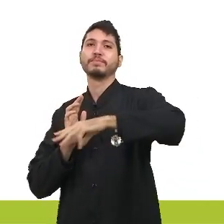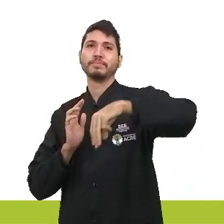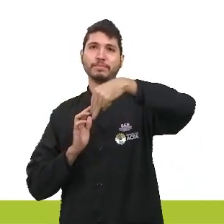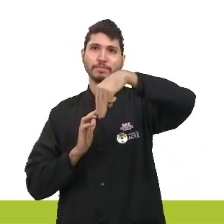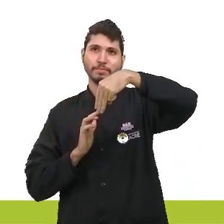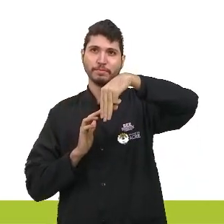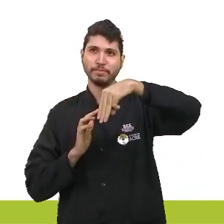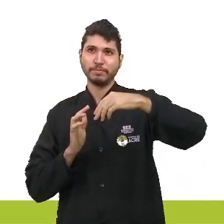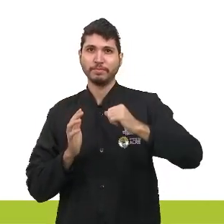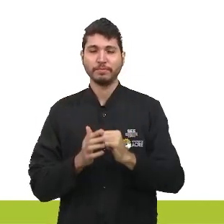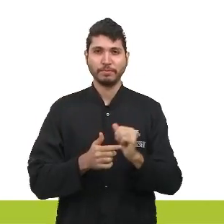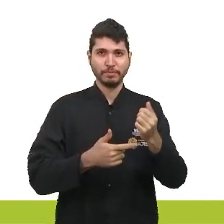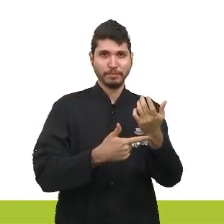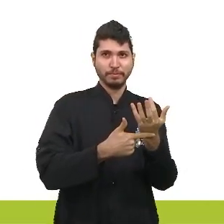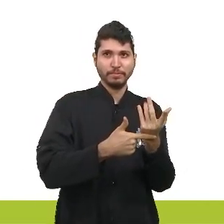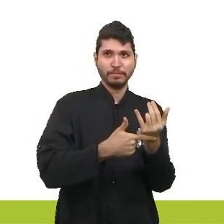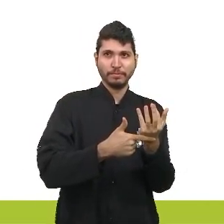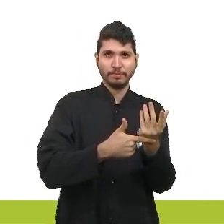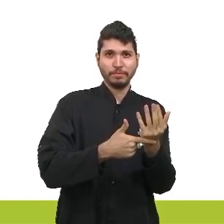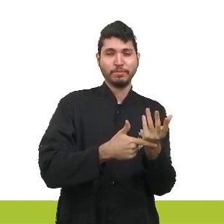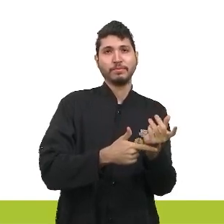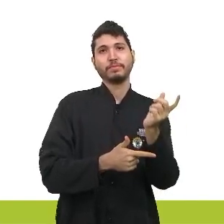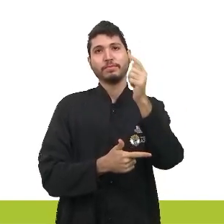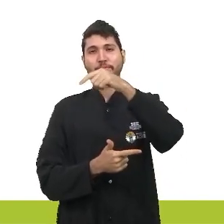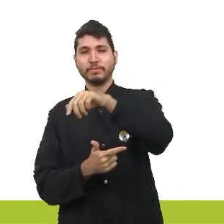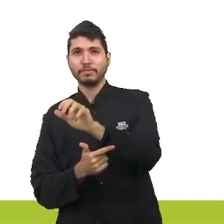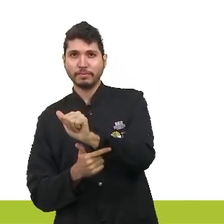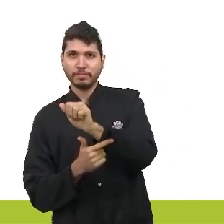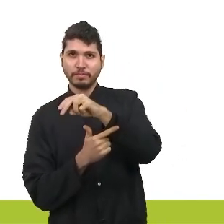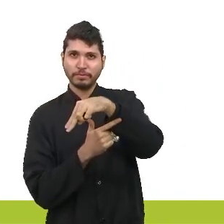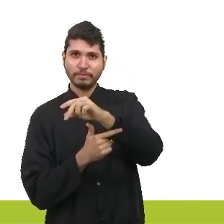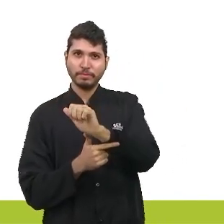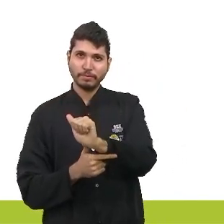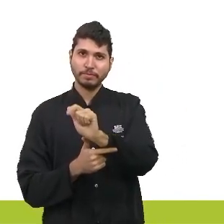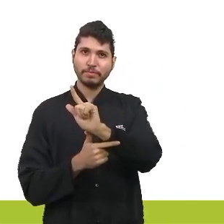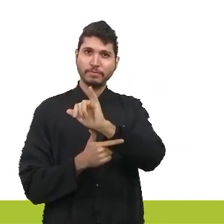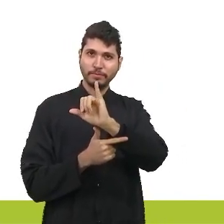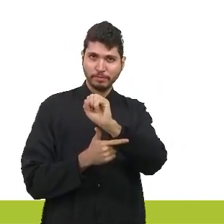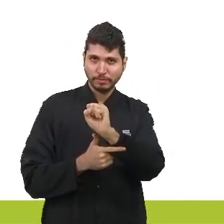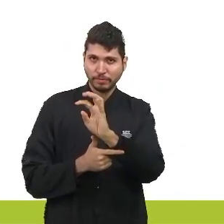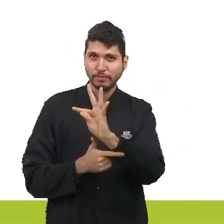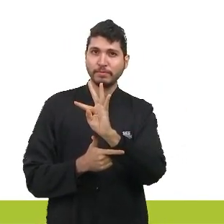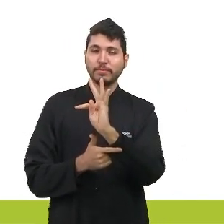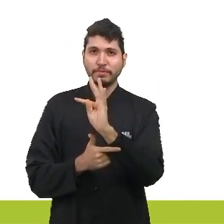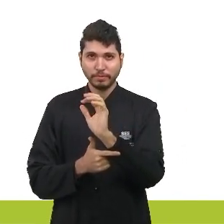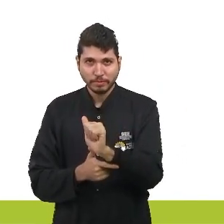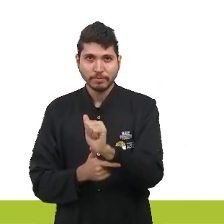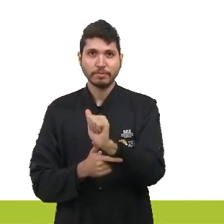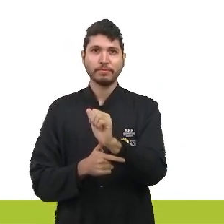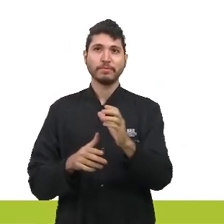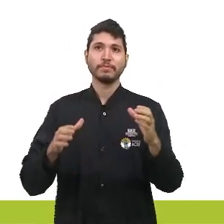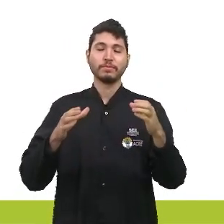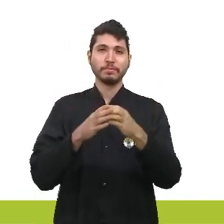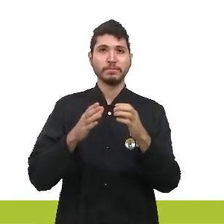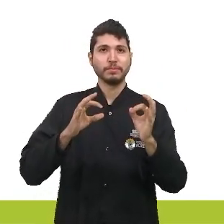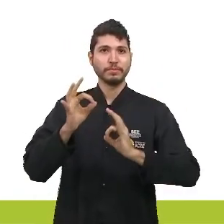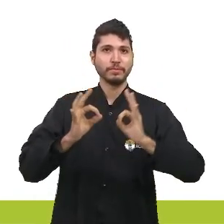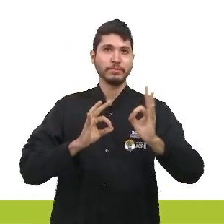e analistas, em dois estados agrupados de acordo com a tabela, com essa tabela